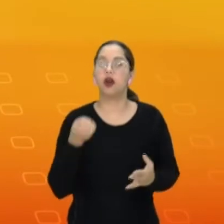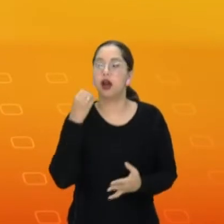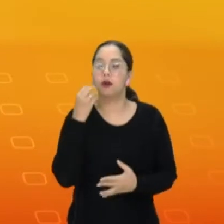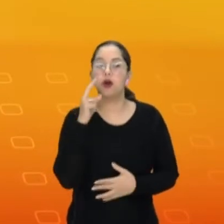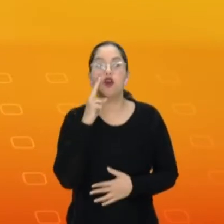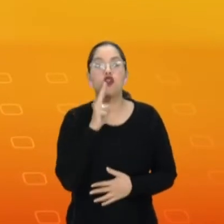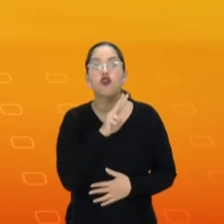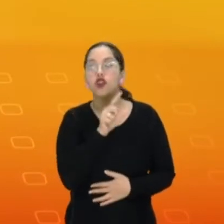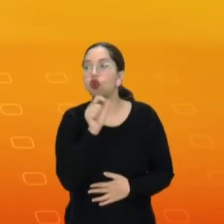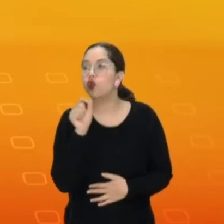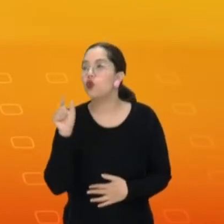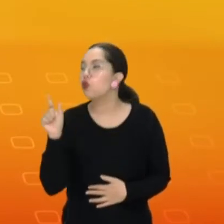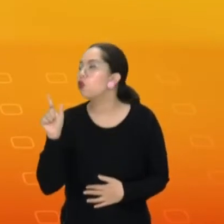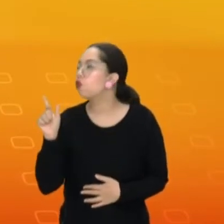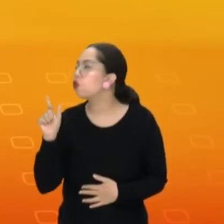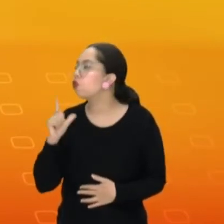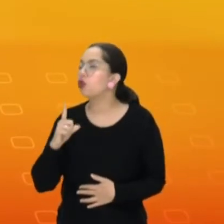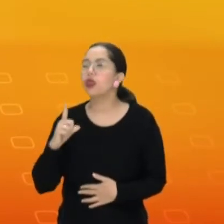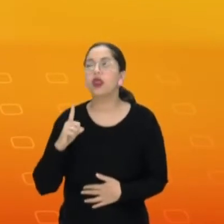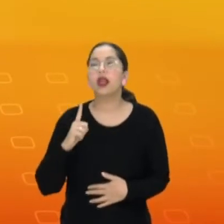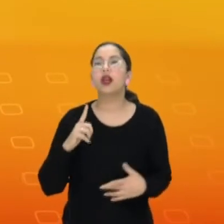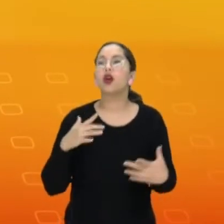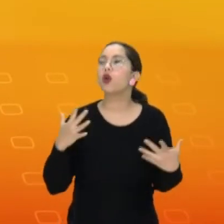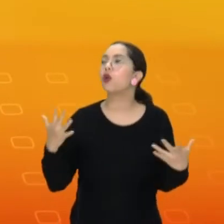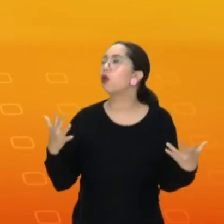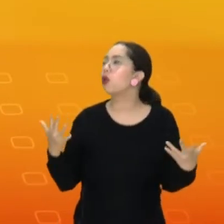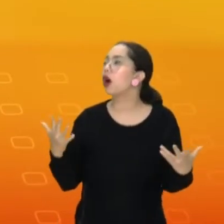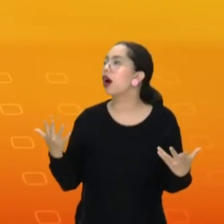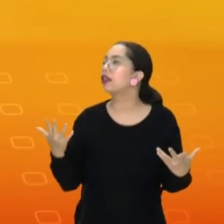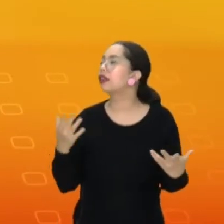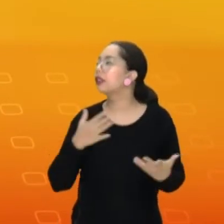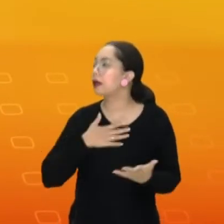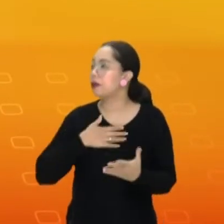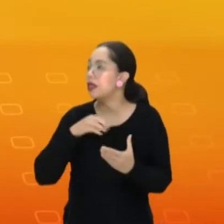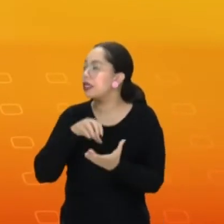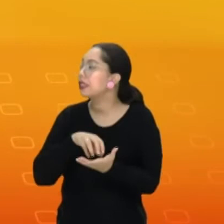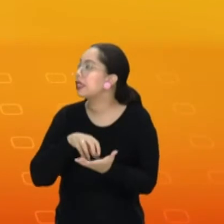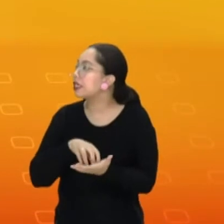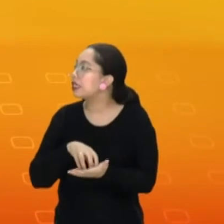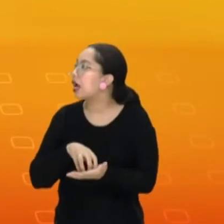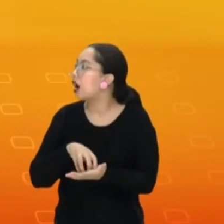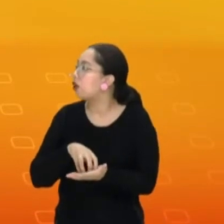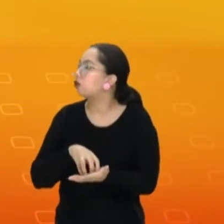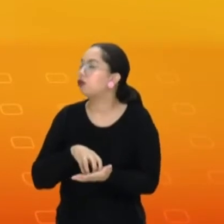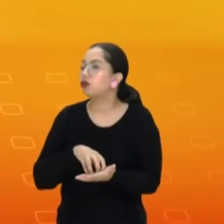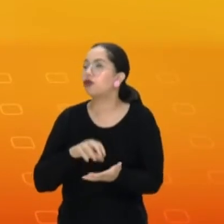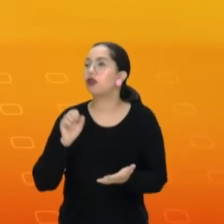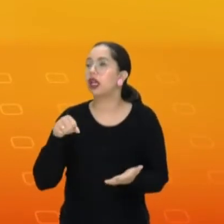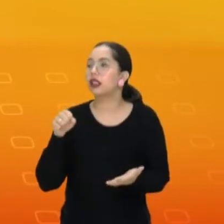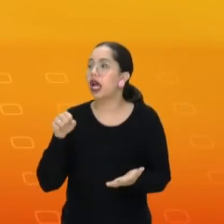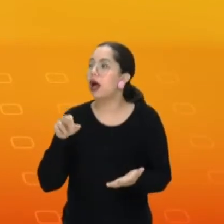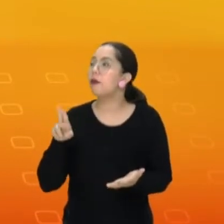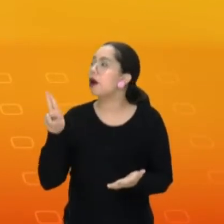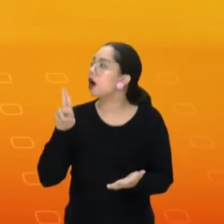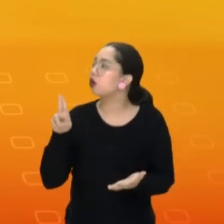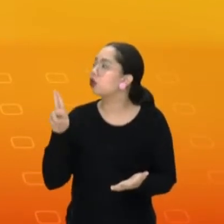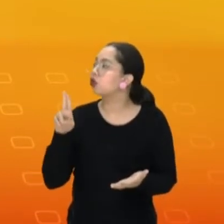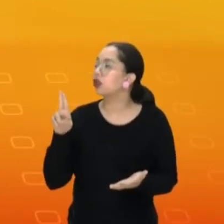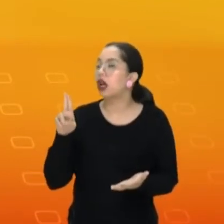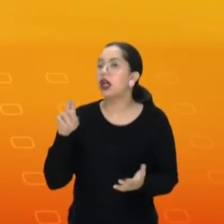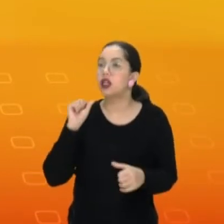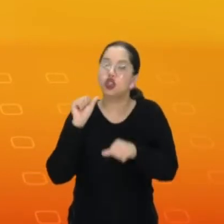e ver o daquelas funções que estão dentro essa E hoje eles poderia pensar em Ligar para novo então